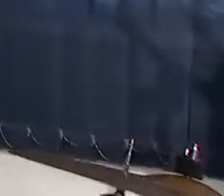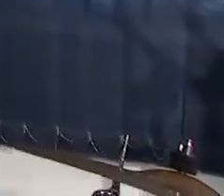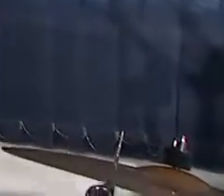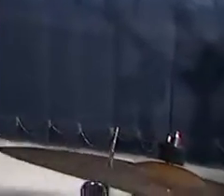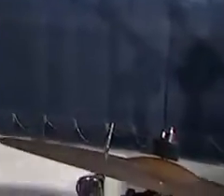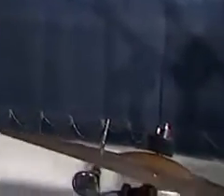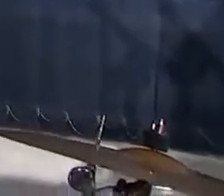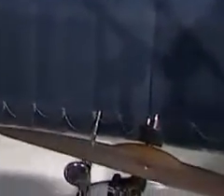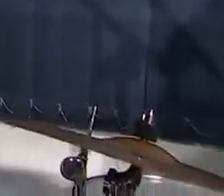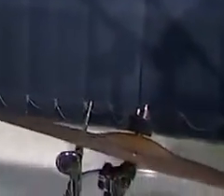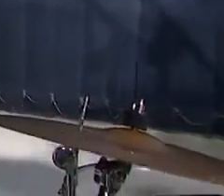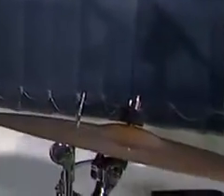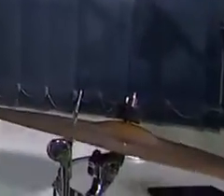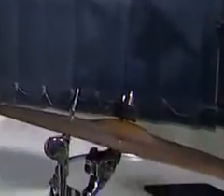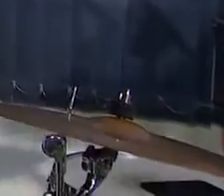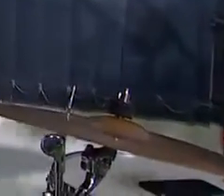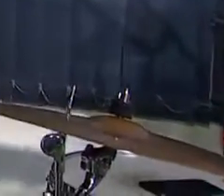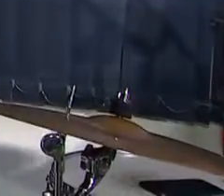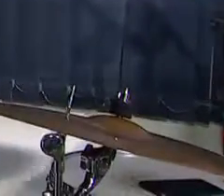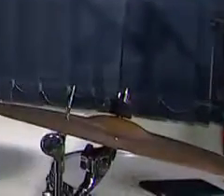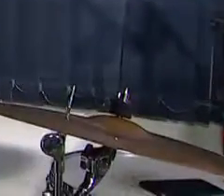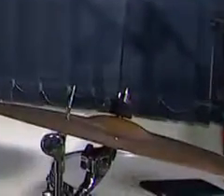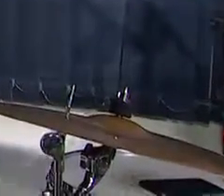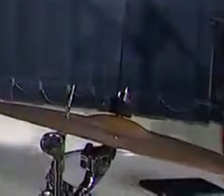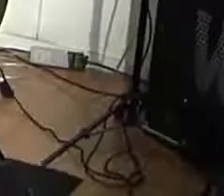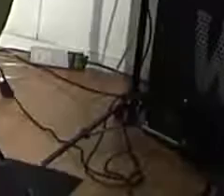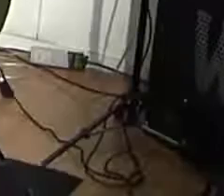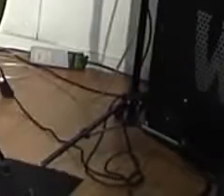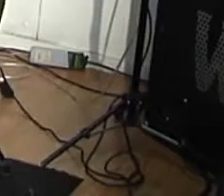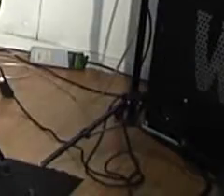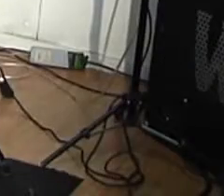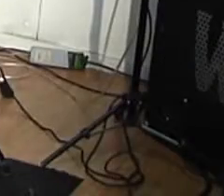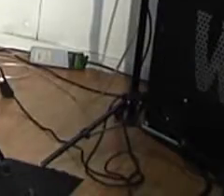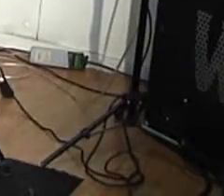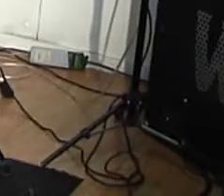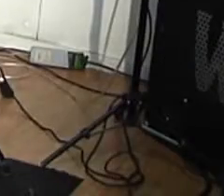lovely, made from love.